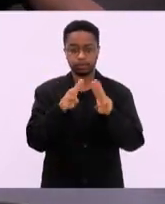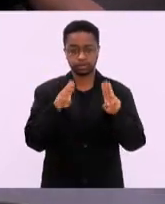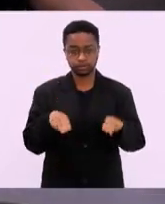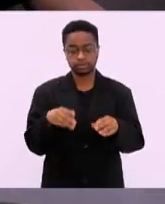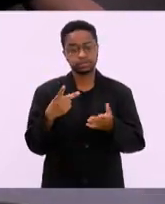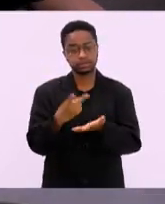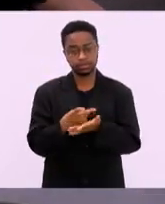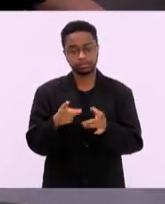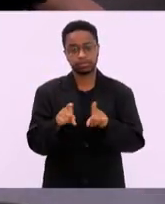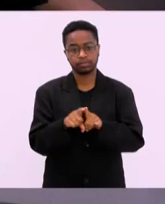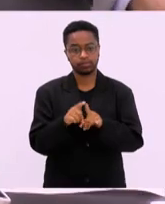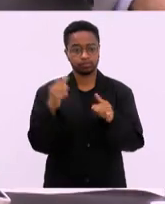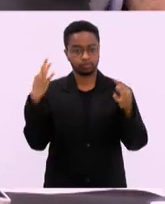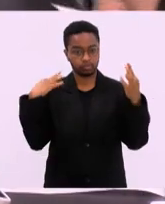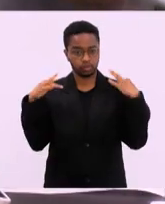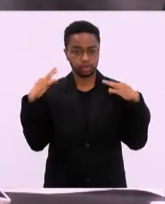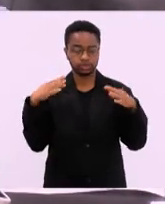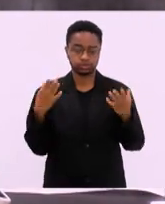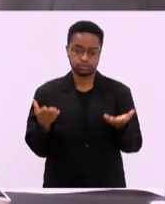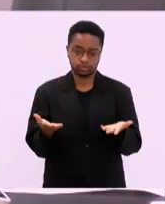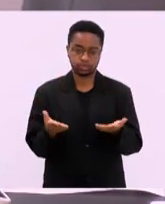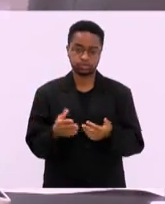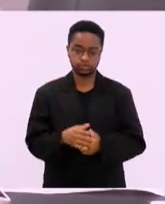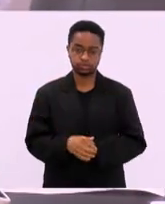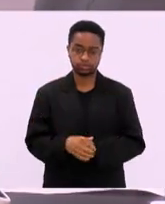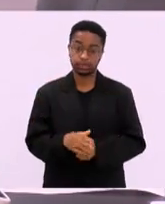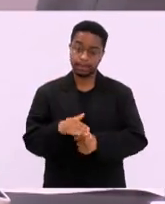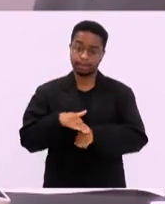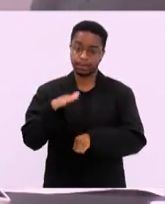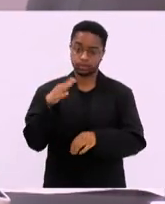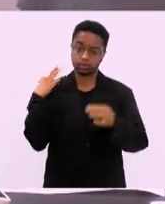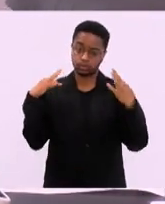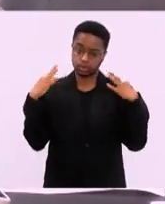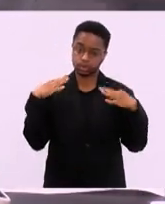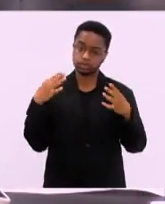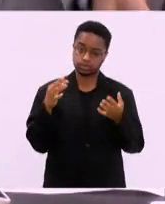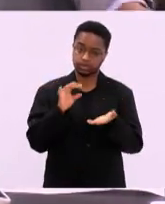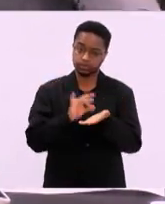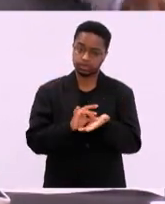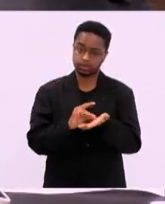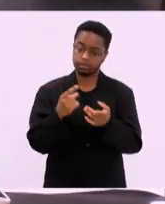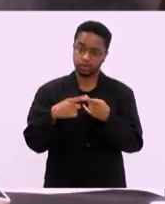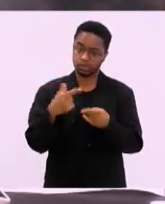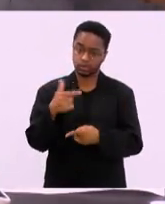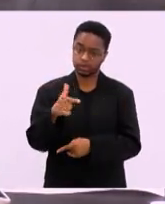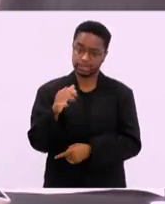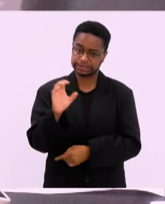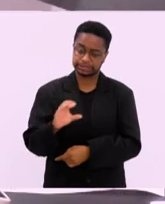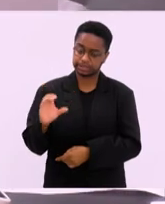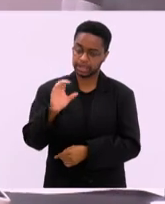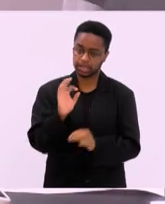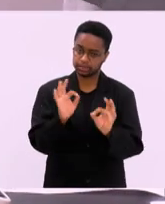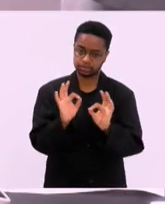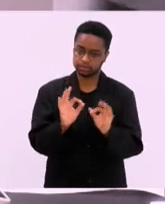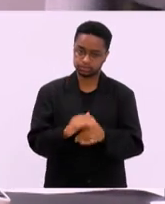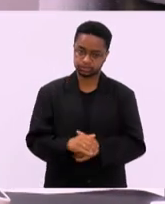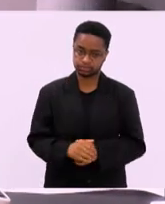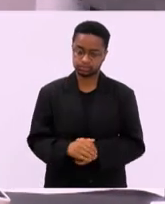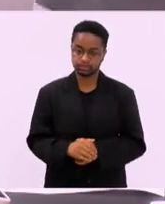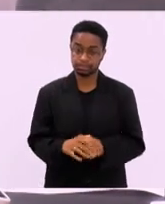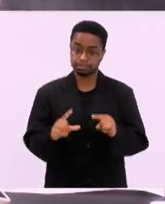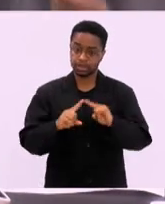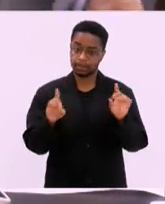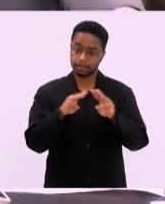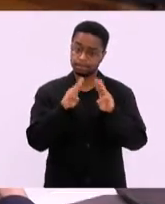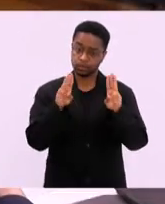é turístico. Né? Esse caso é muito mais turístico, inclusive, porque não tem ciência propriamente dita ali. Mas é como é um